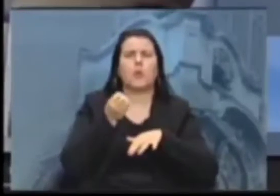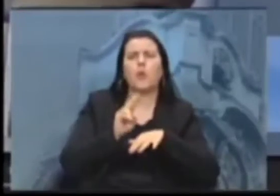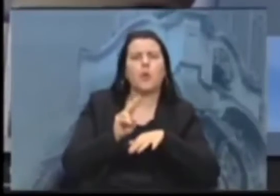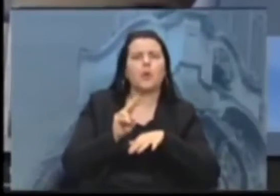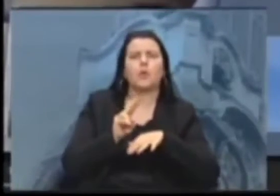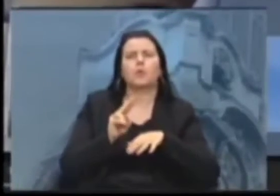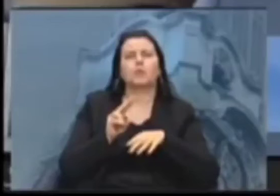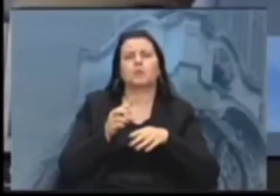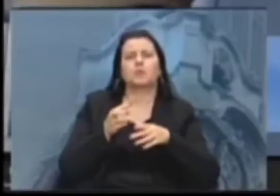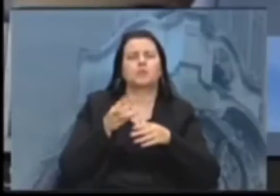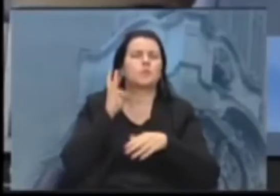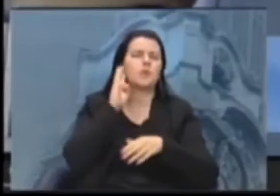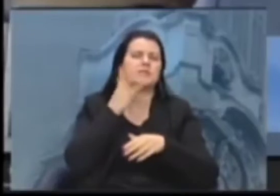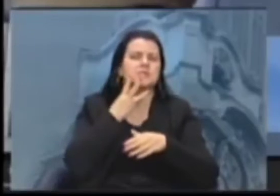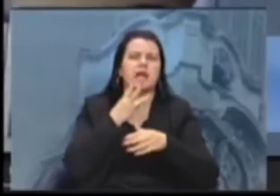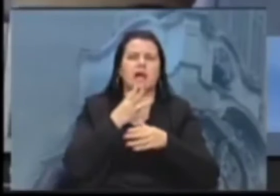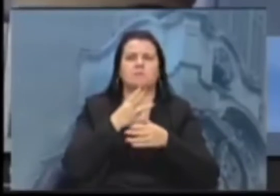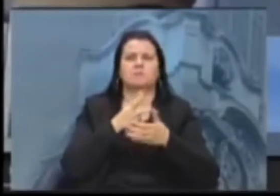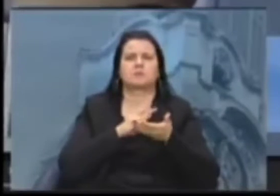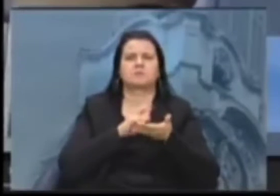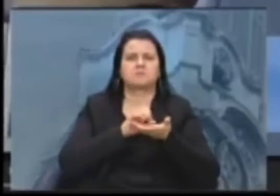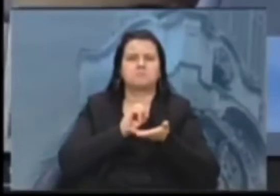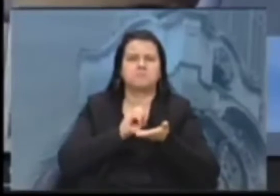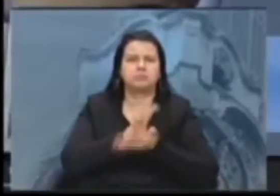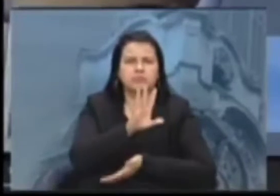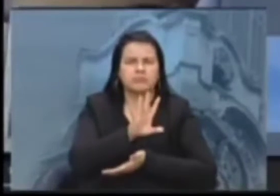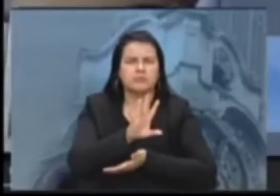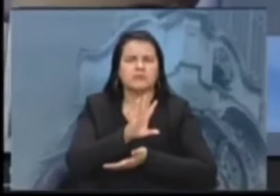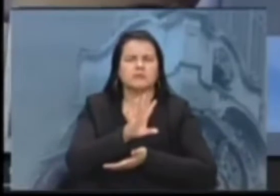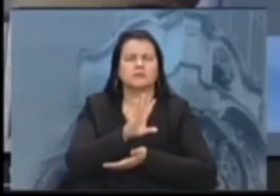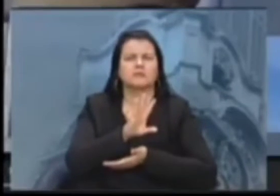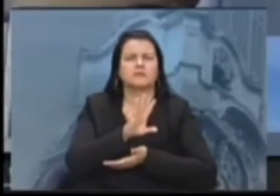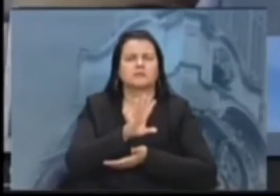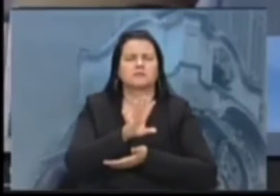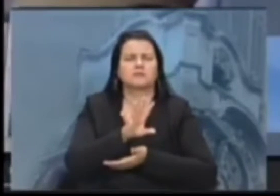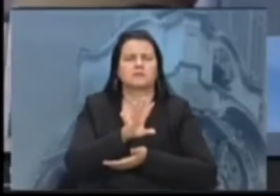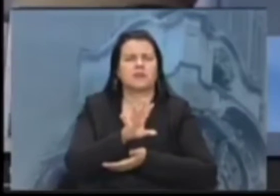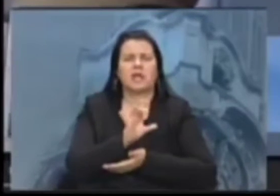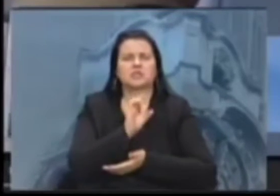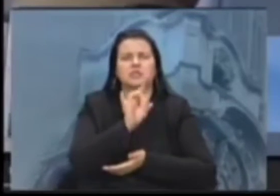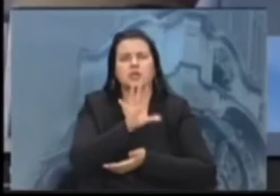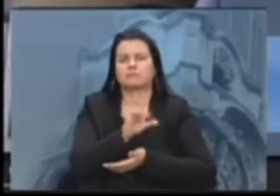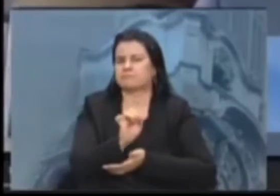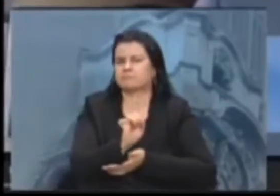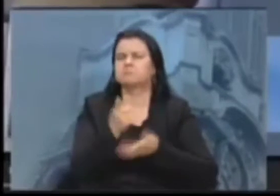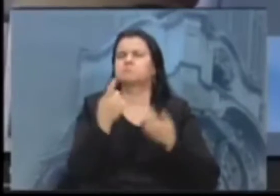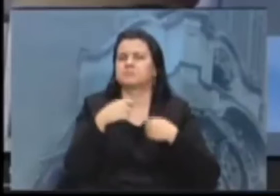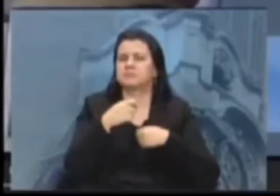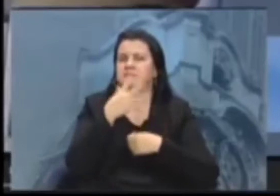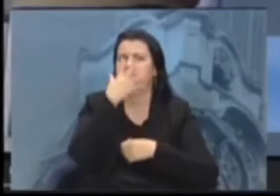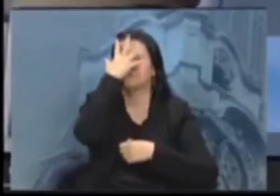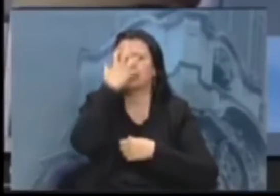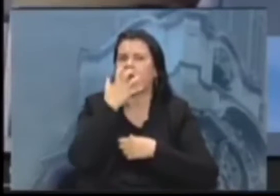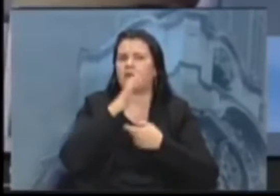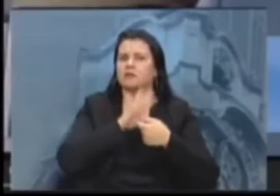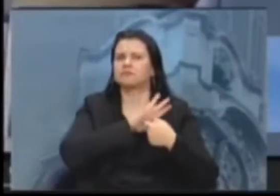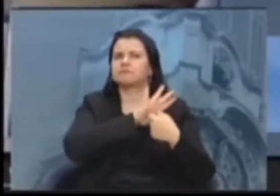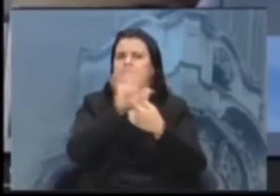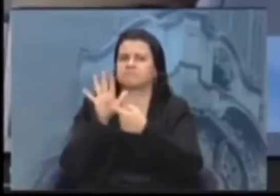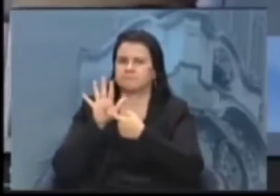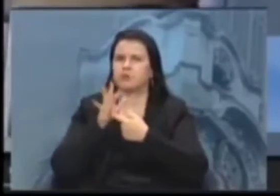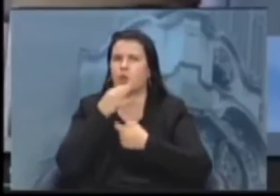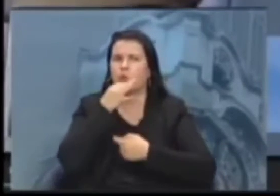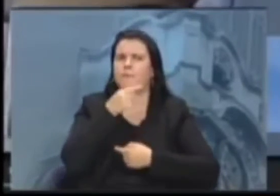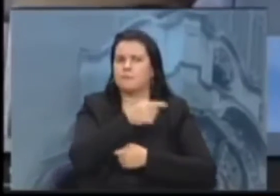WhatsApp que a gente não deva levar essas posições a sério.